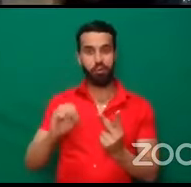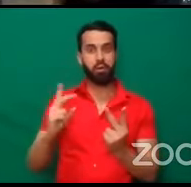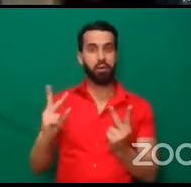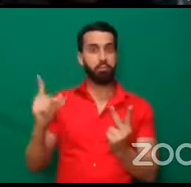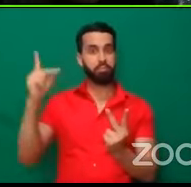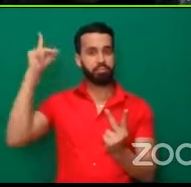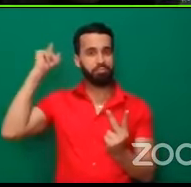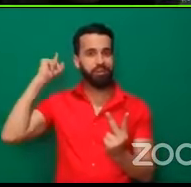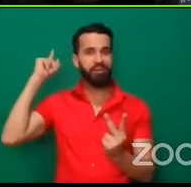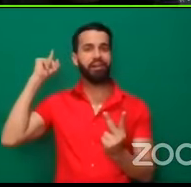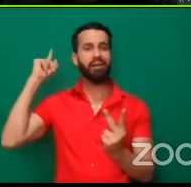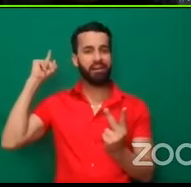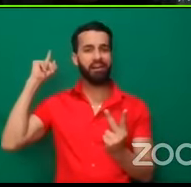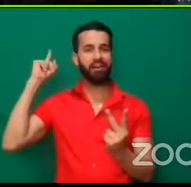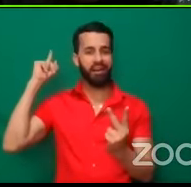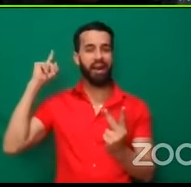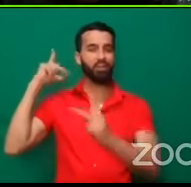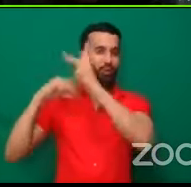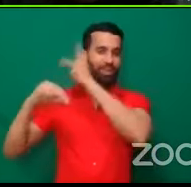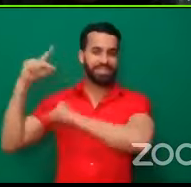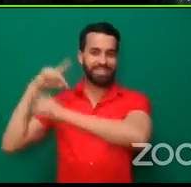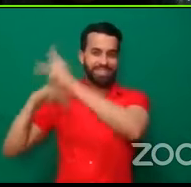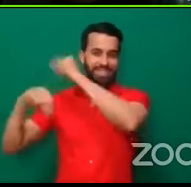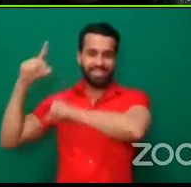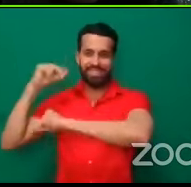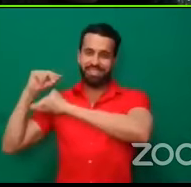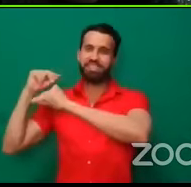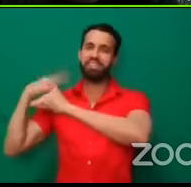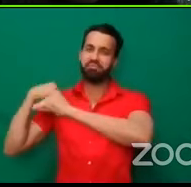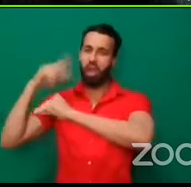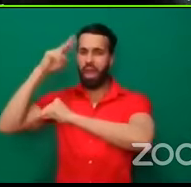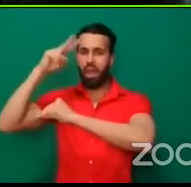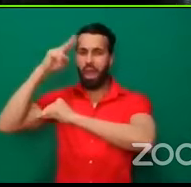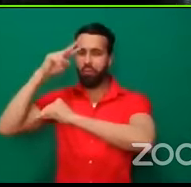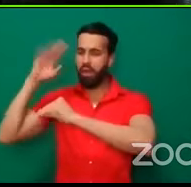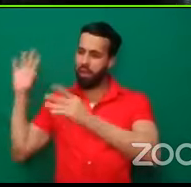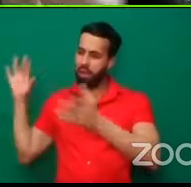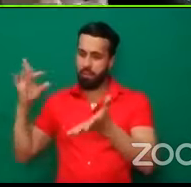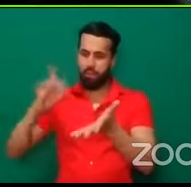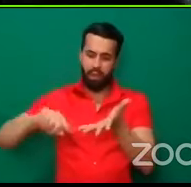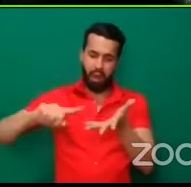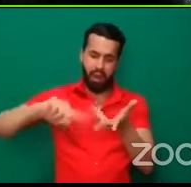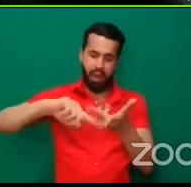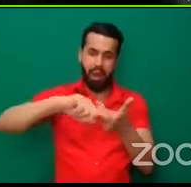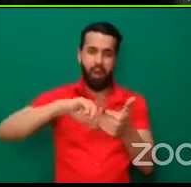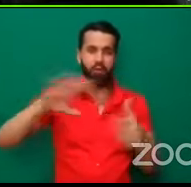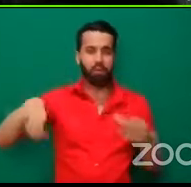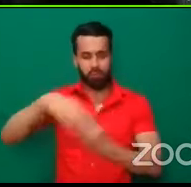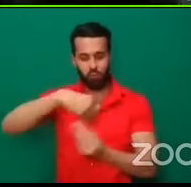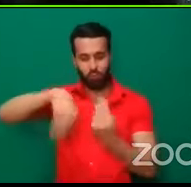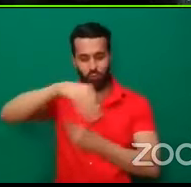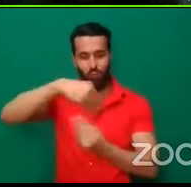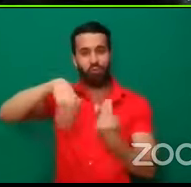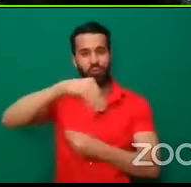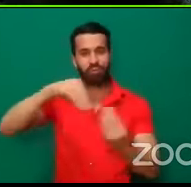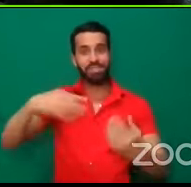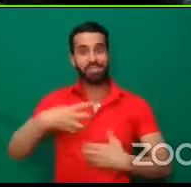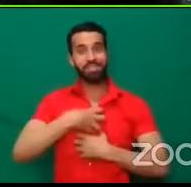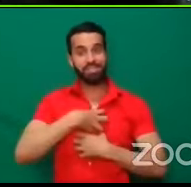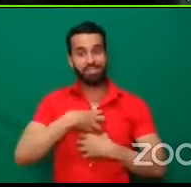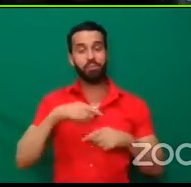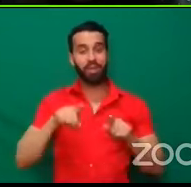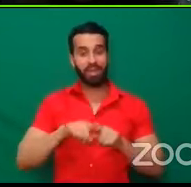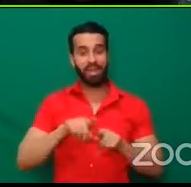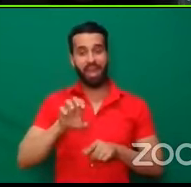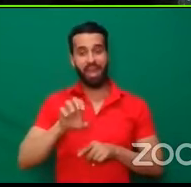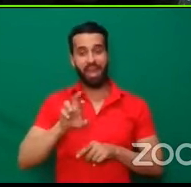referência. mim, na adolescência, assim, senti muito muito protegido com Hermes e Renato, assim,